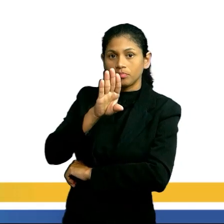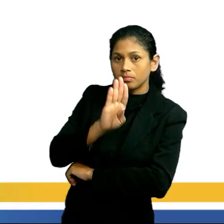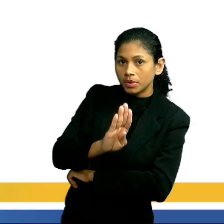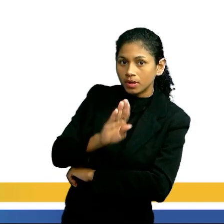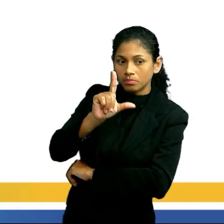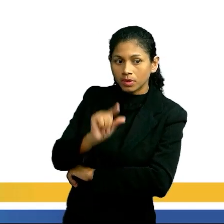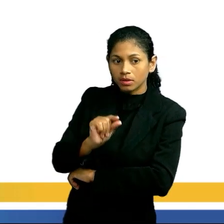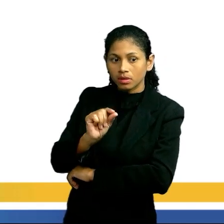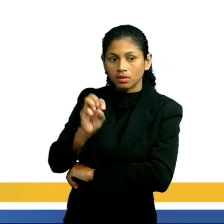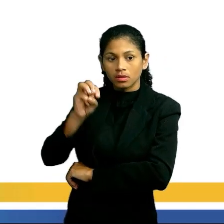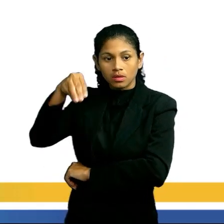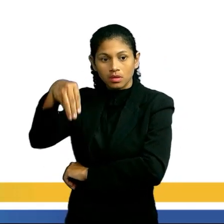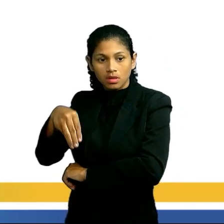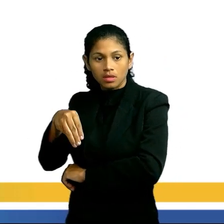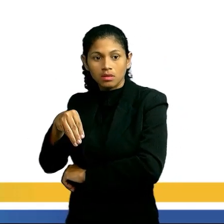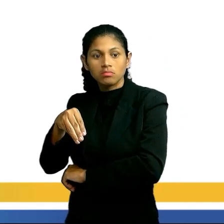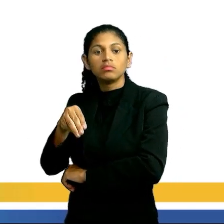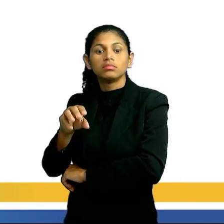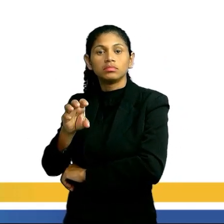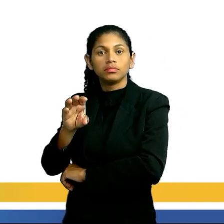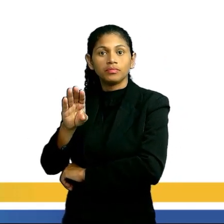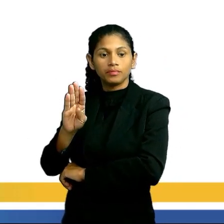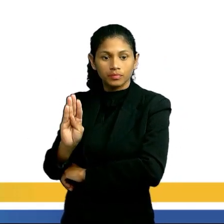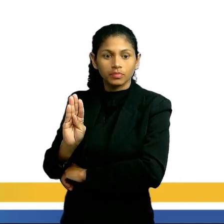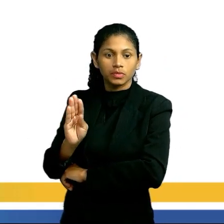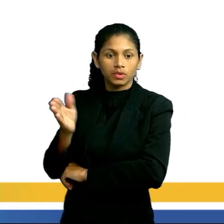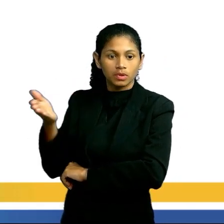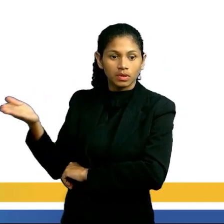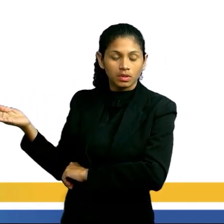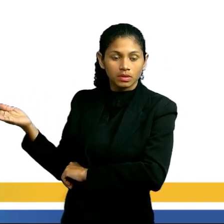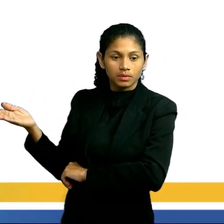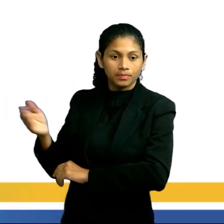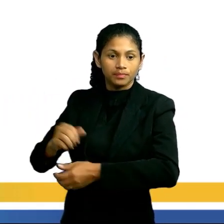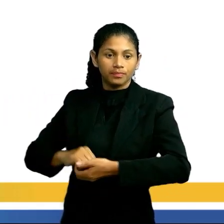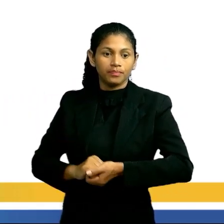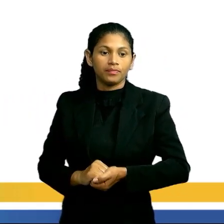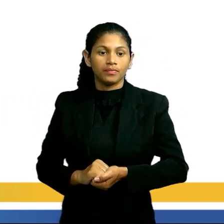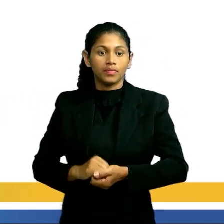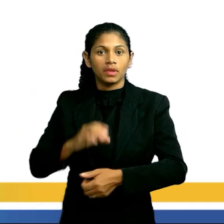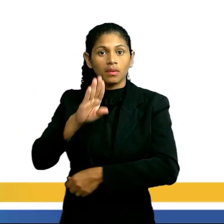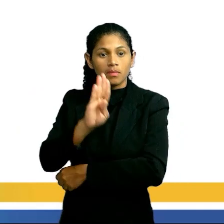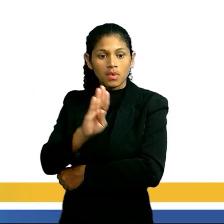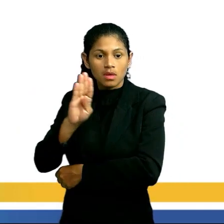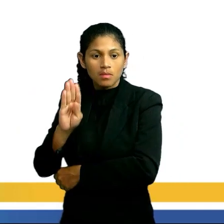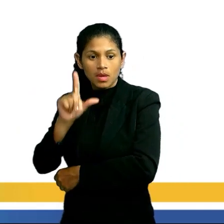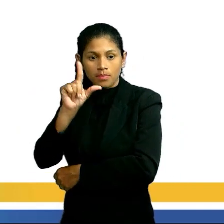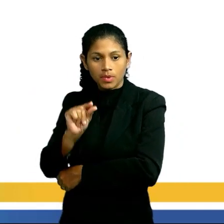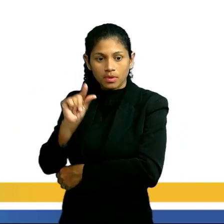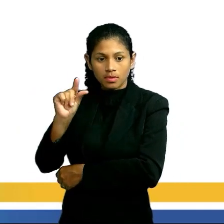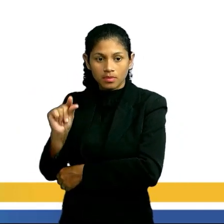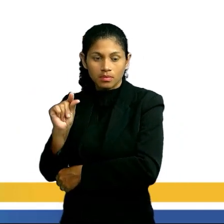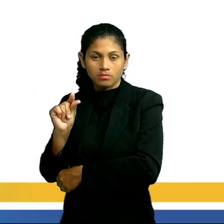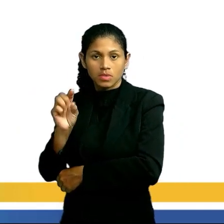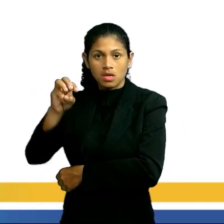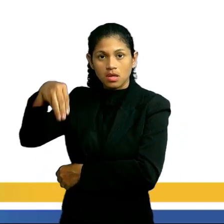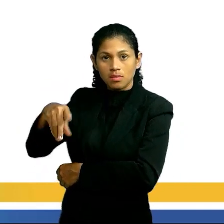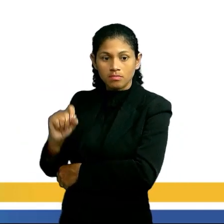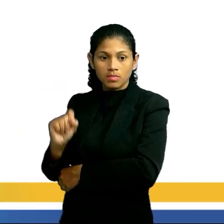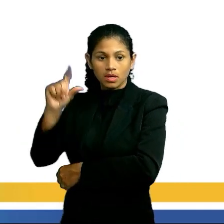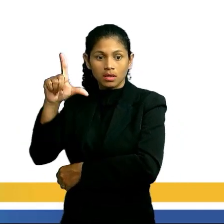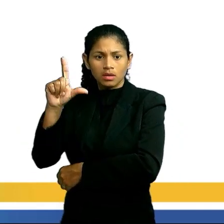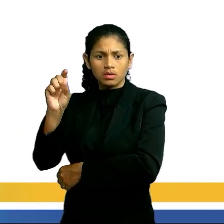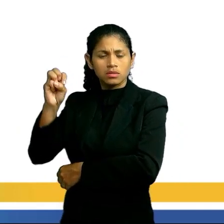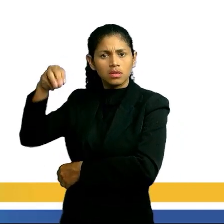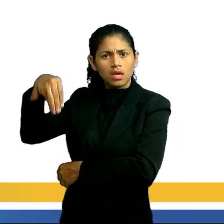cheio. Bezinho, bezinho, emizão, emizinho, também branco e cheio. Bezinho, bezinho, emizão, emizinho, também branco e cheio. E